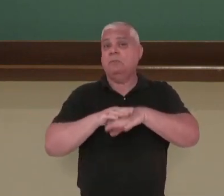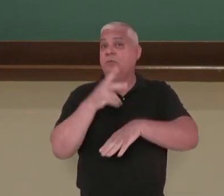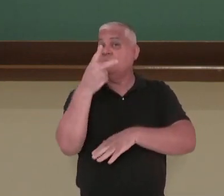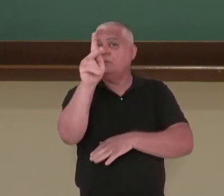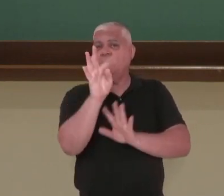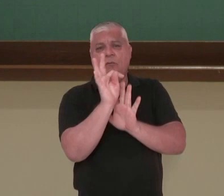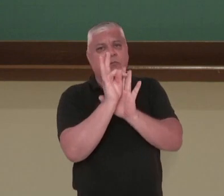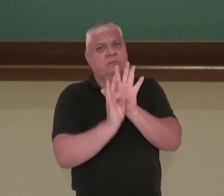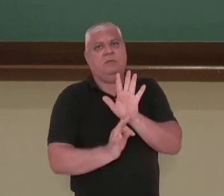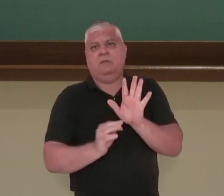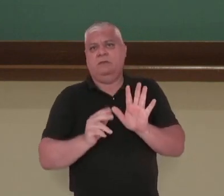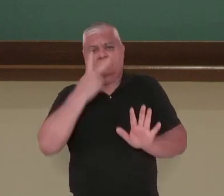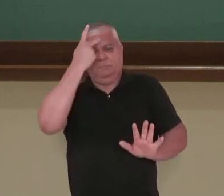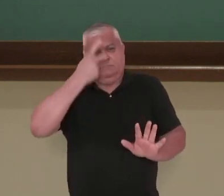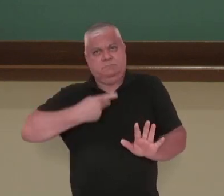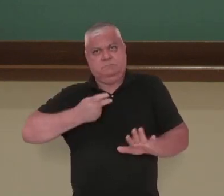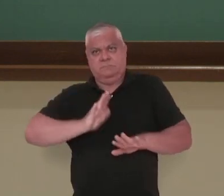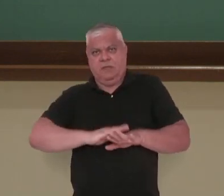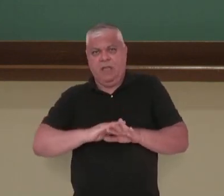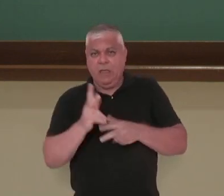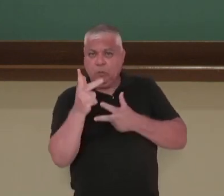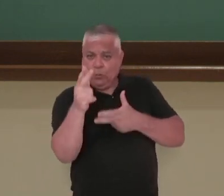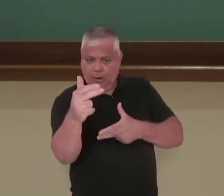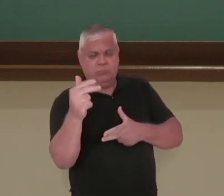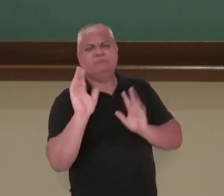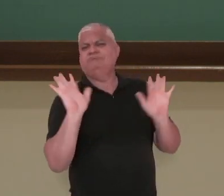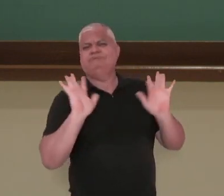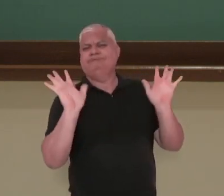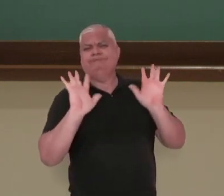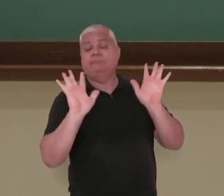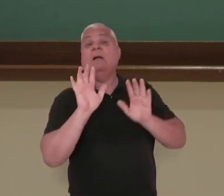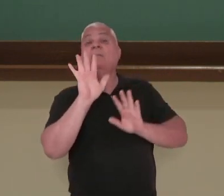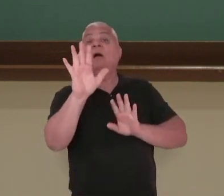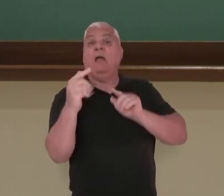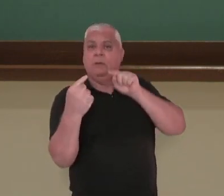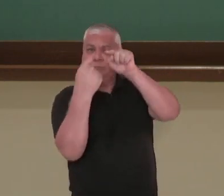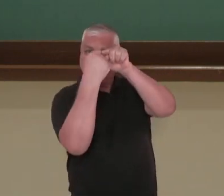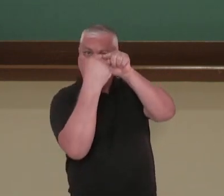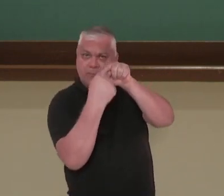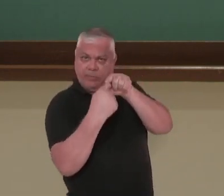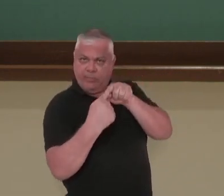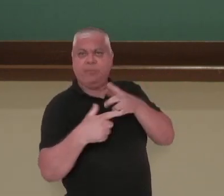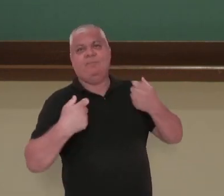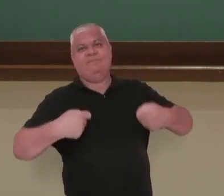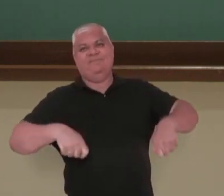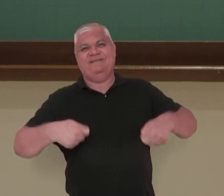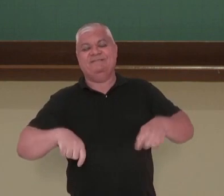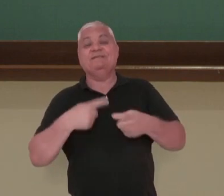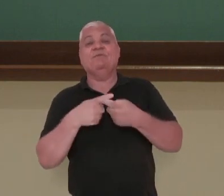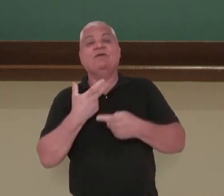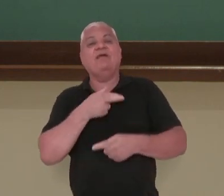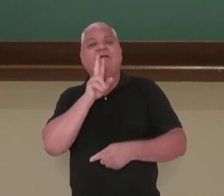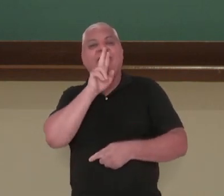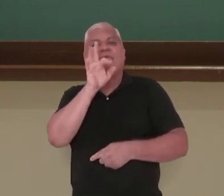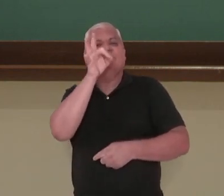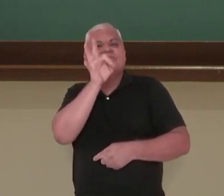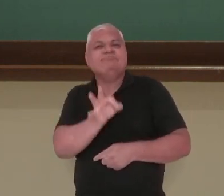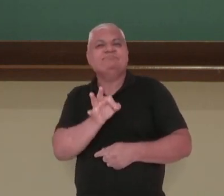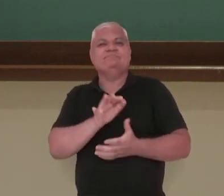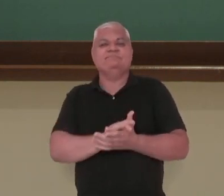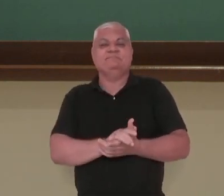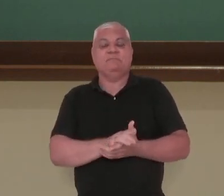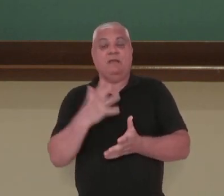estar necessariamente igual ao meu. Mas algumas coisas você tem que abordar no texto aí para a gente poder considerar uma resposta como correta. E